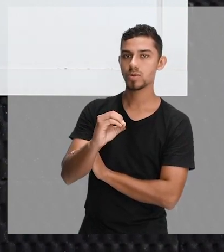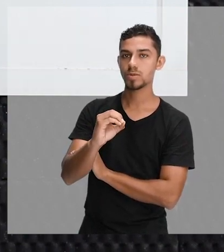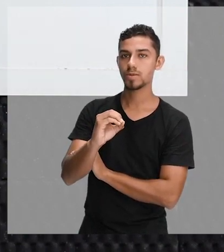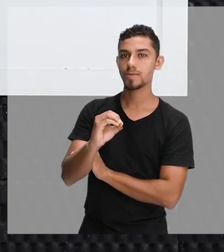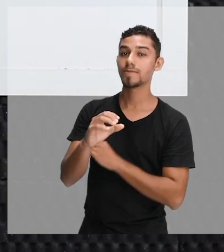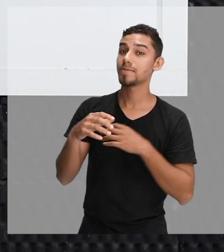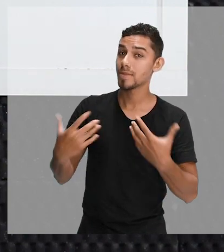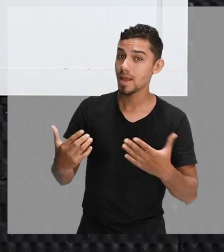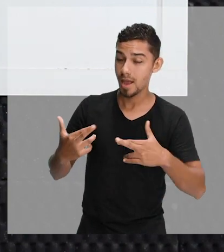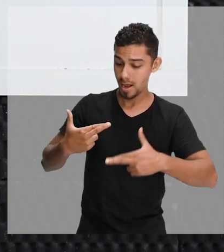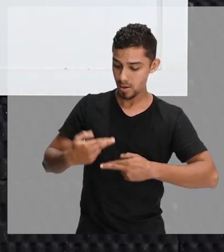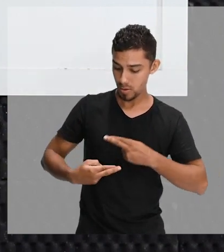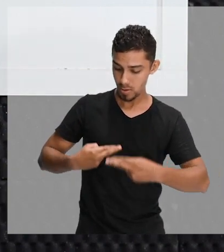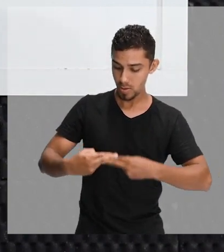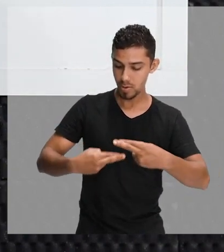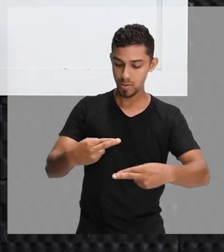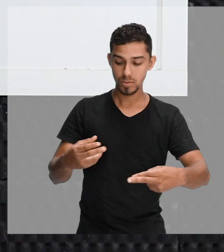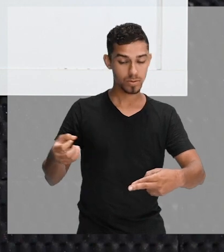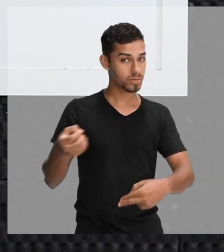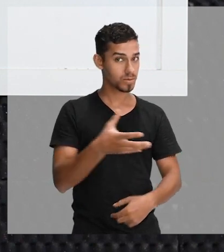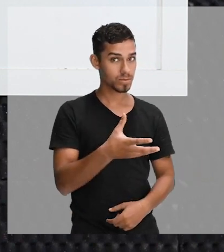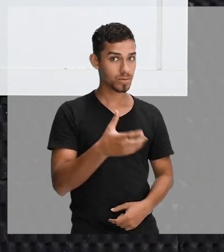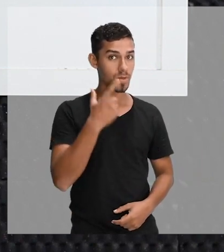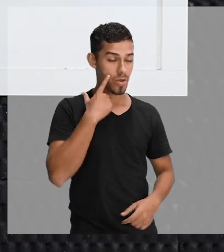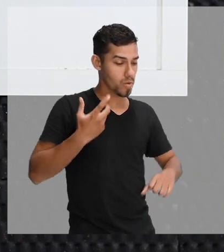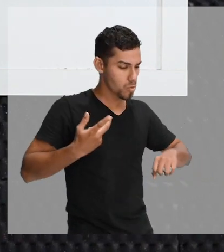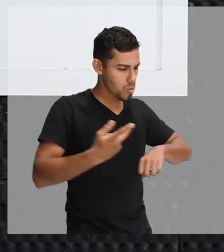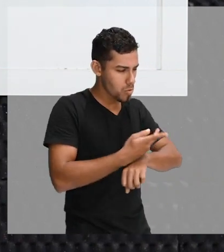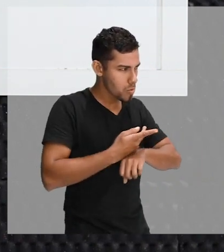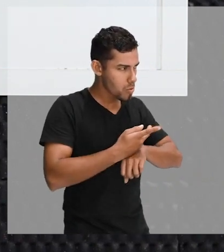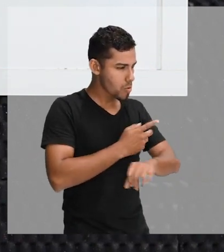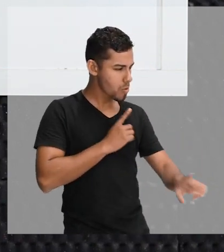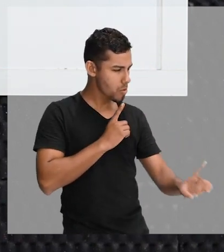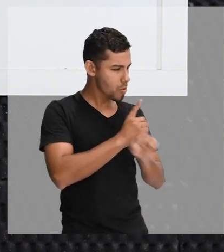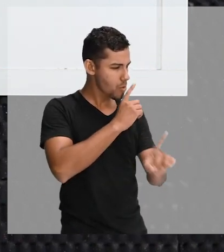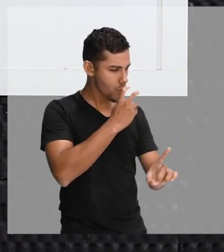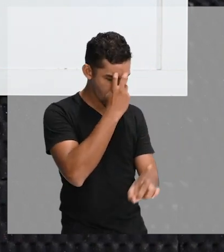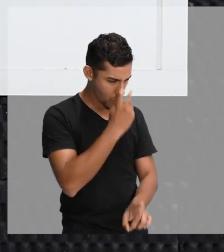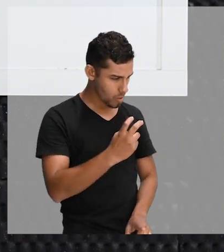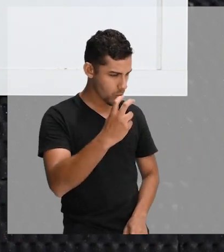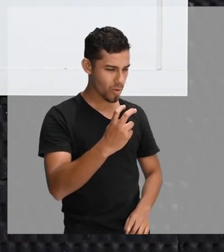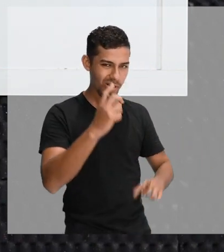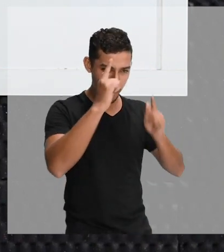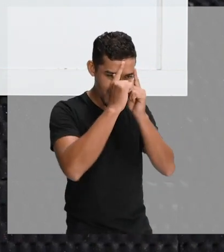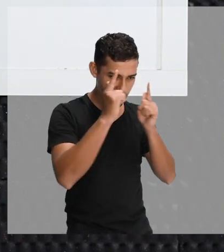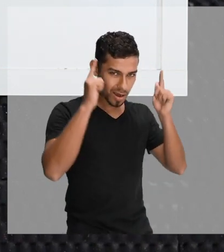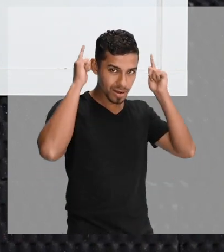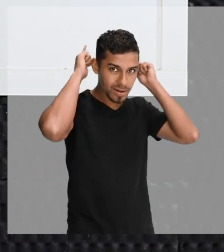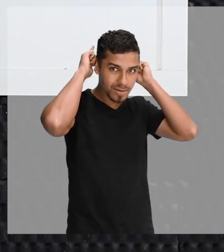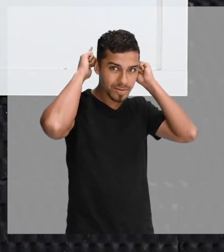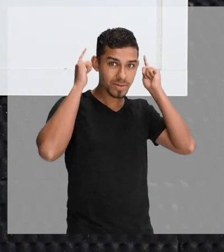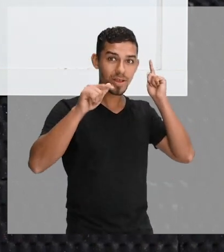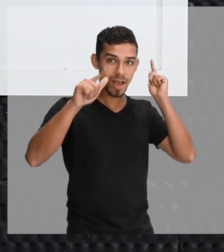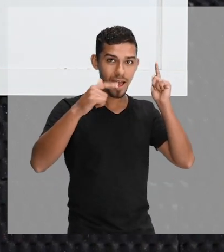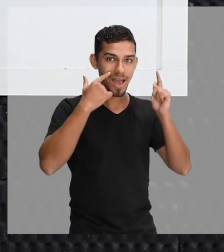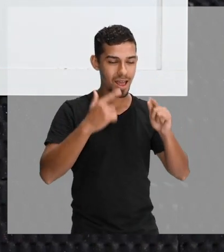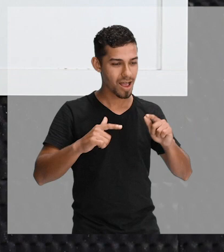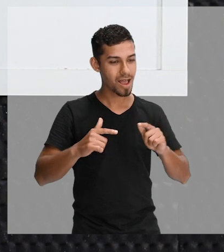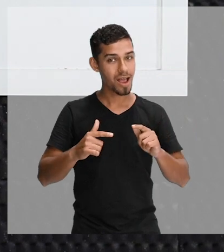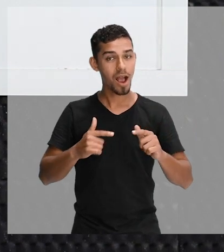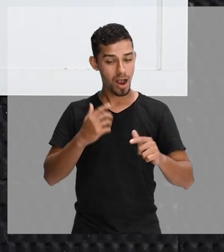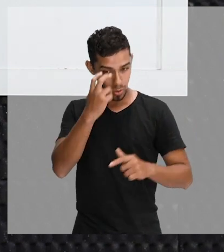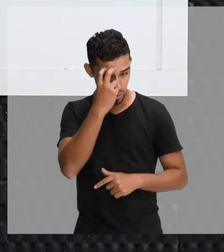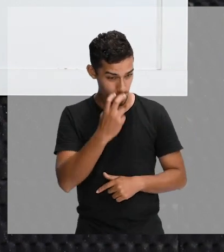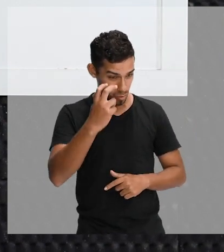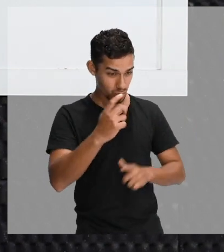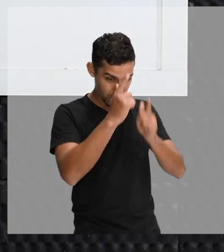buscar essa cultura principalmente grega. Olha aqui, fica muito bem delineado que a cultura grega é o carro-chefe da história. Então, lá